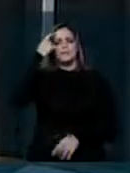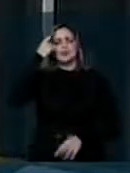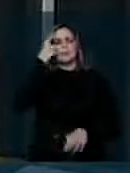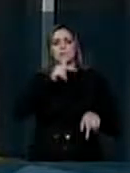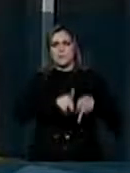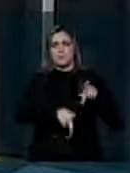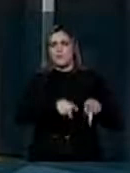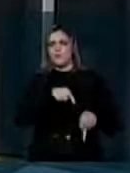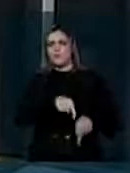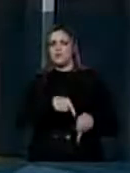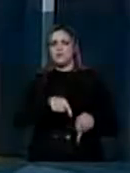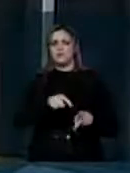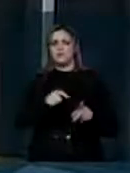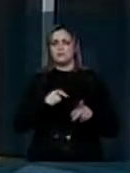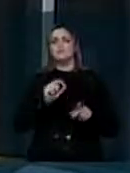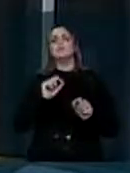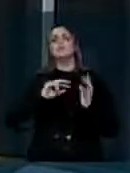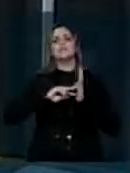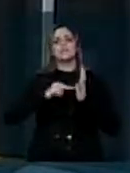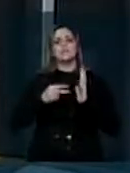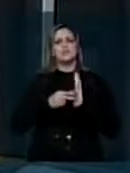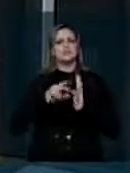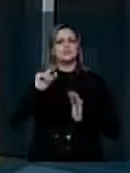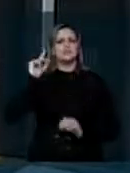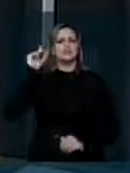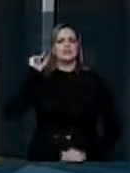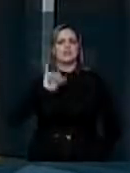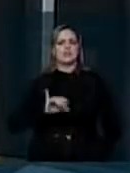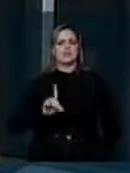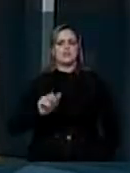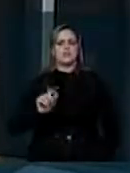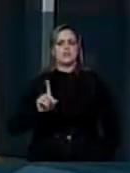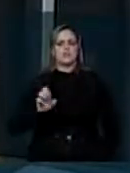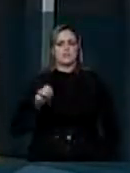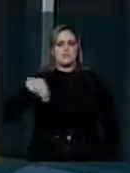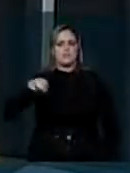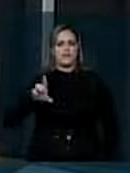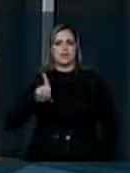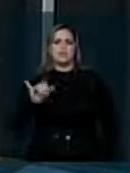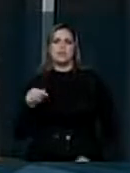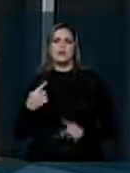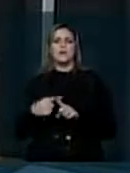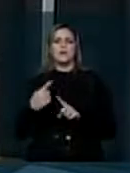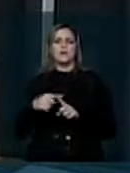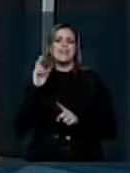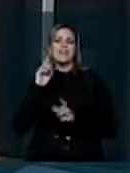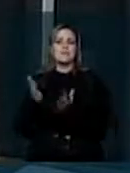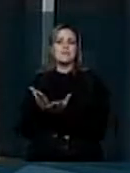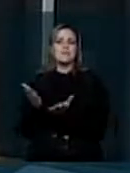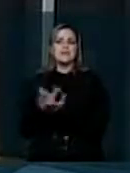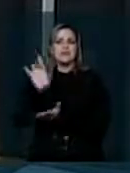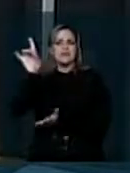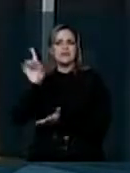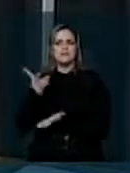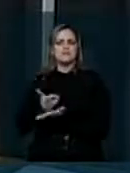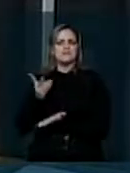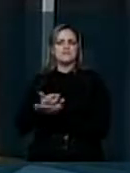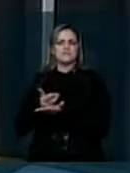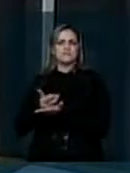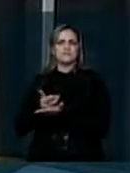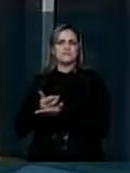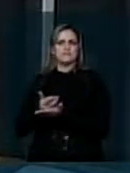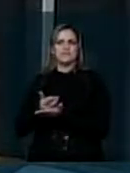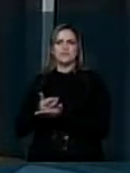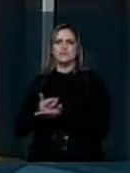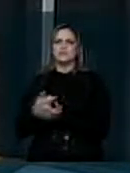está presente em muitas mentes desde a Idade Média, proveniente da Bíblia. Desde a Idade